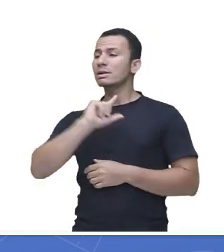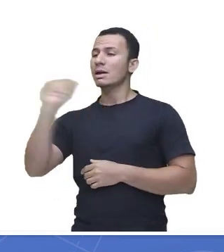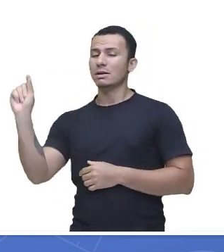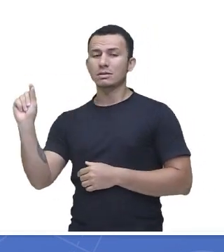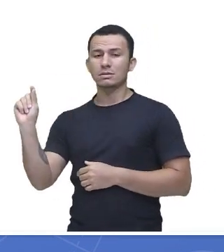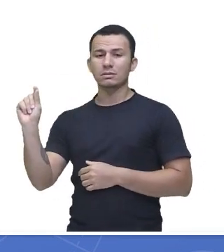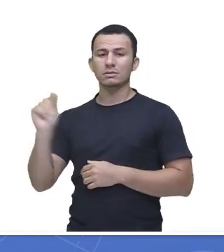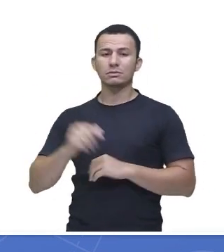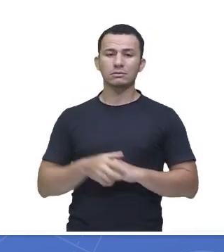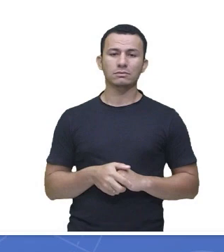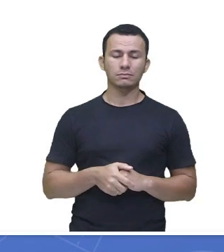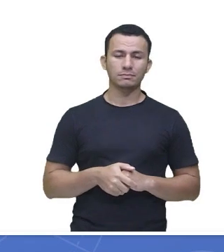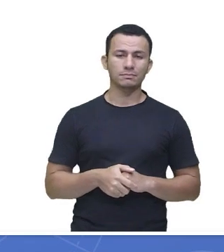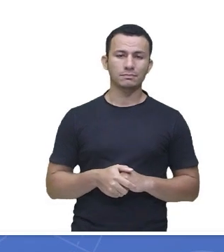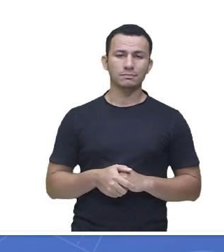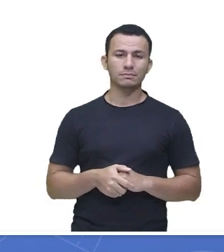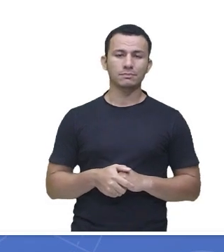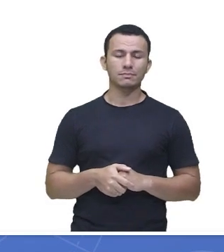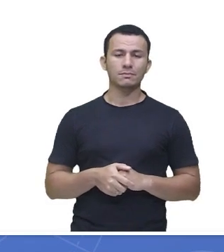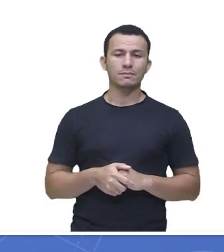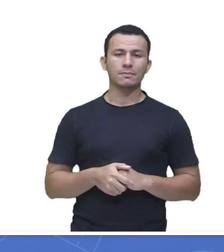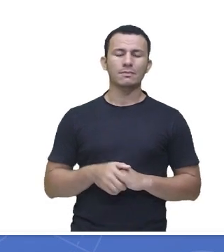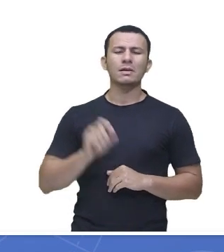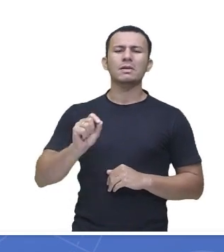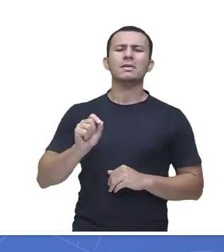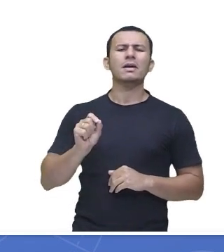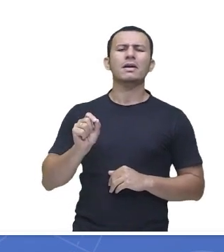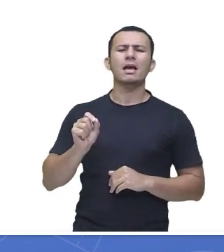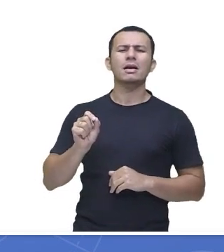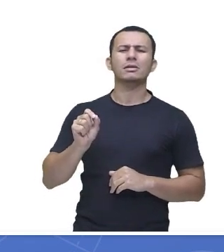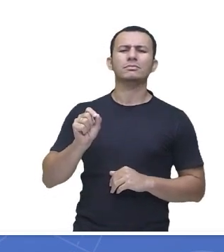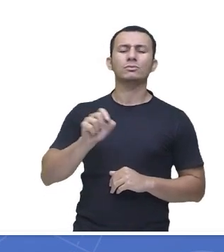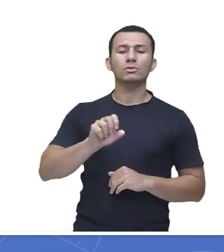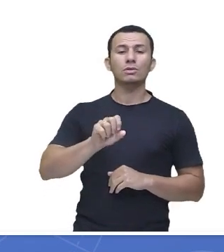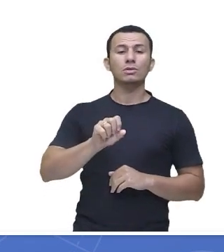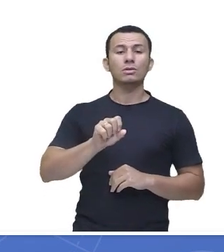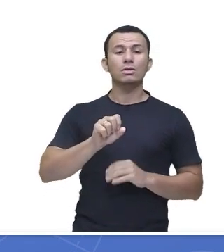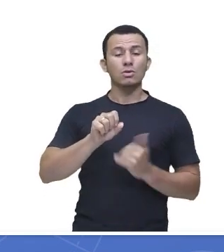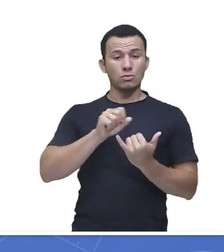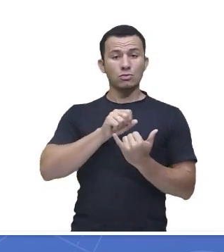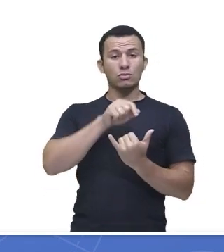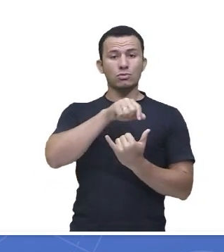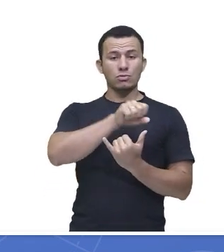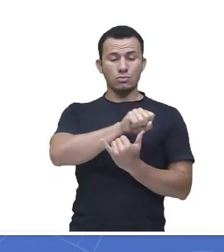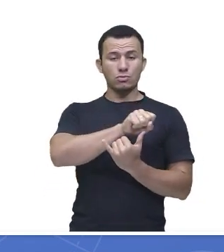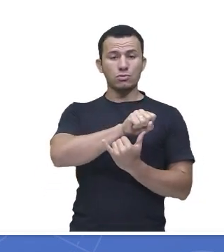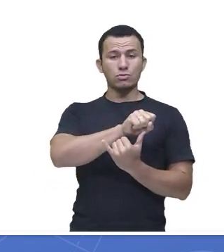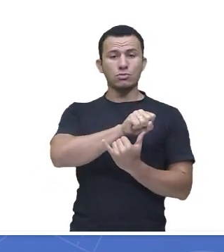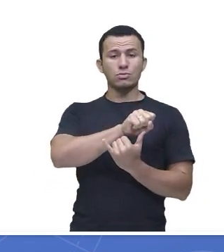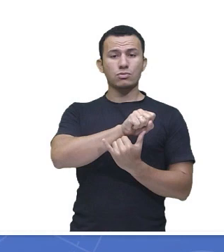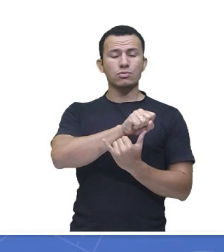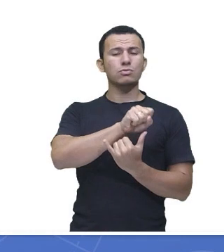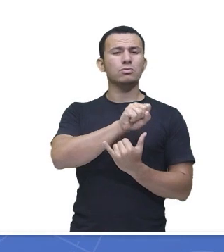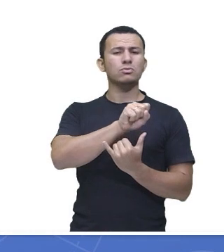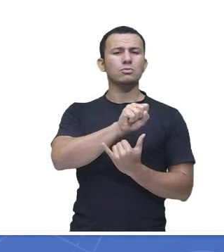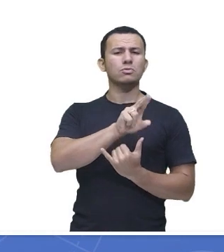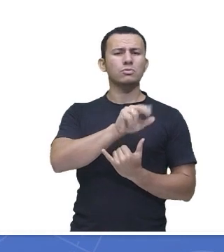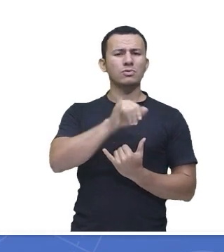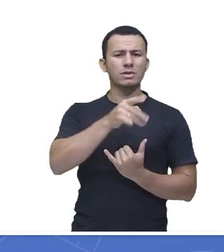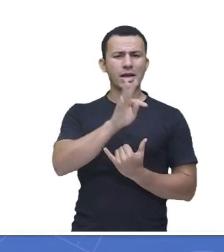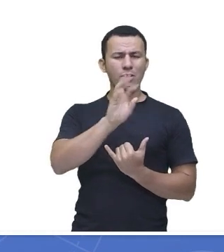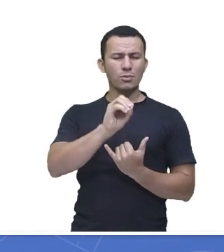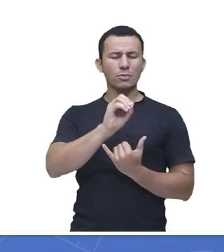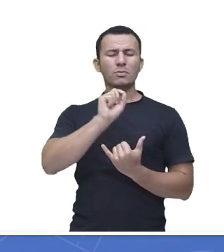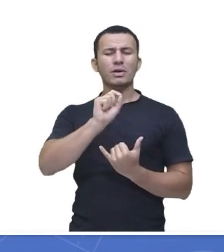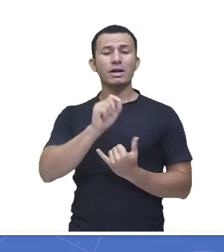ora, quem é o sujeito deste verbo aqui? É um sujeito oculto.